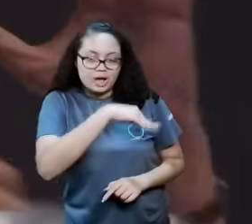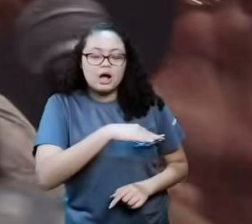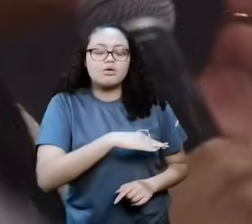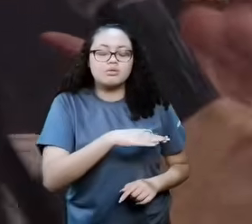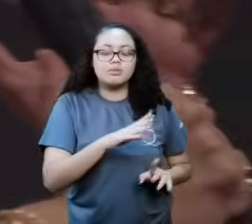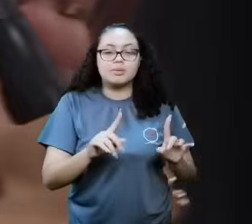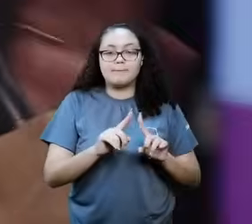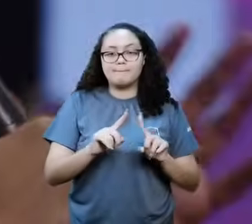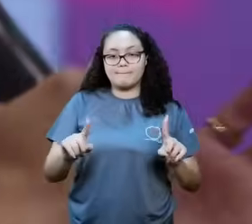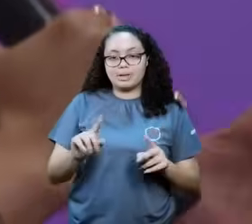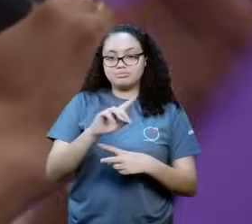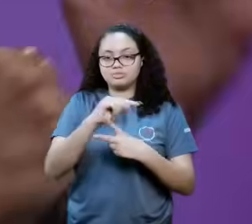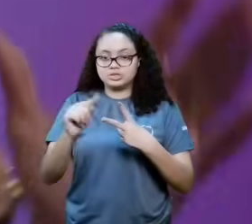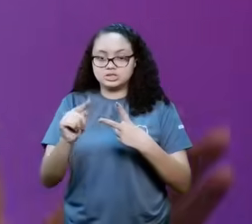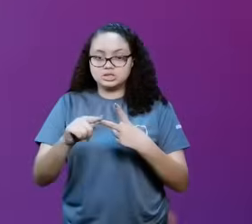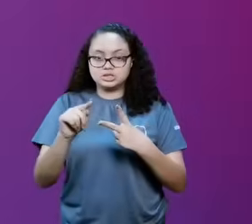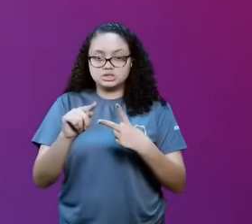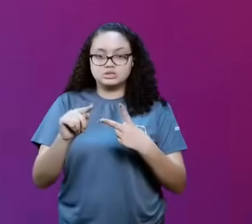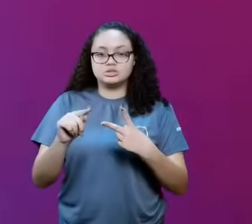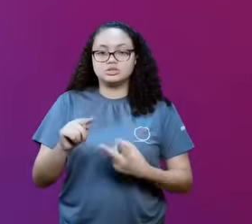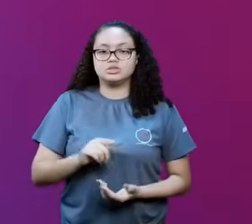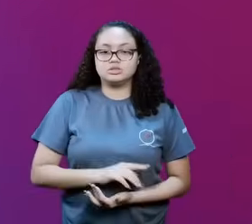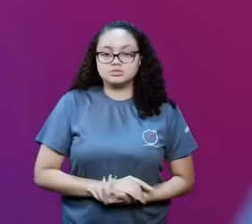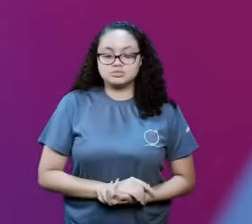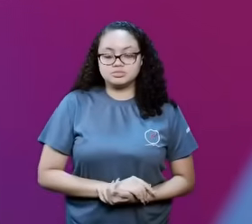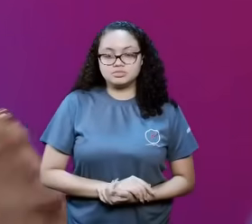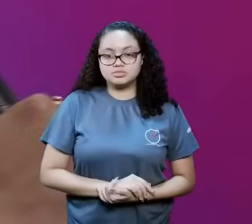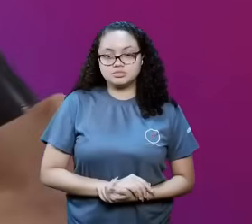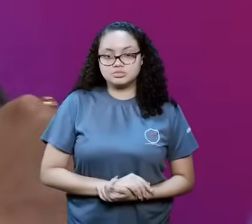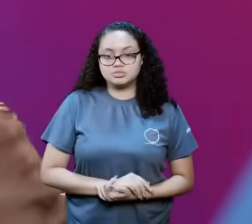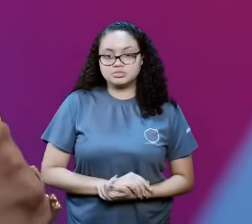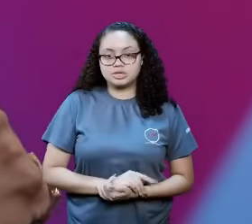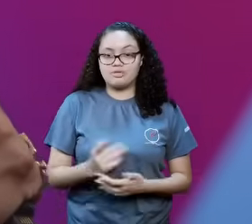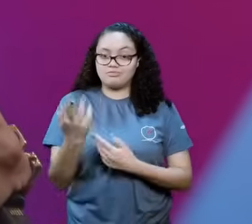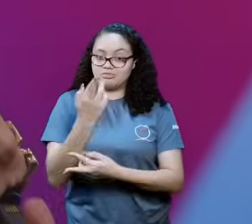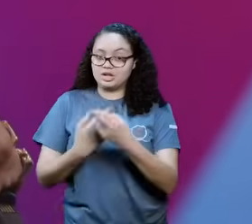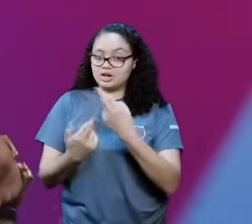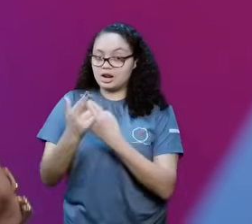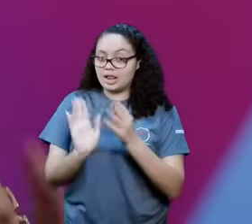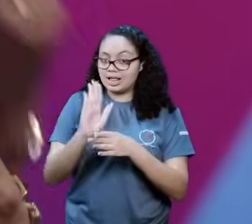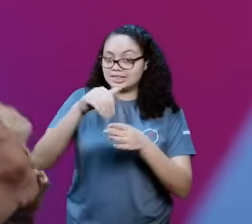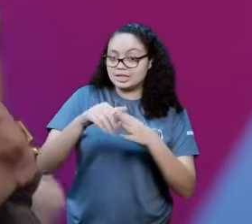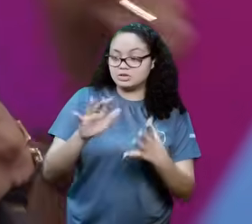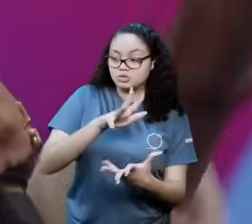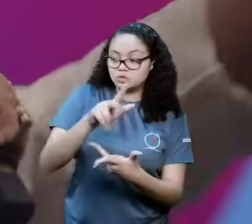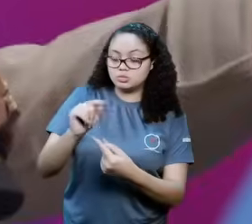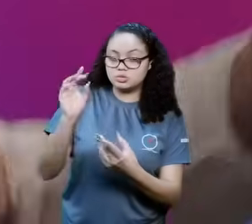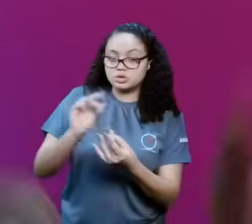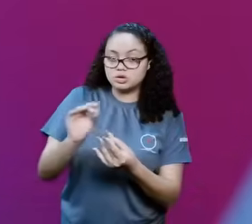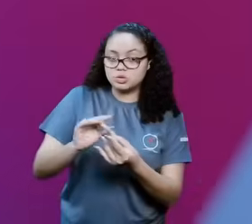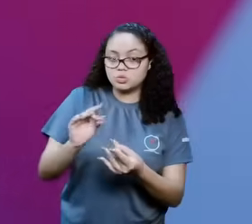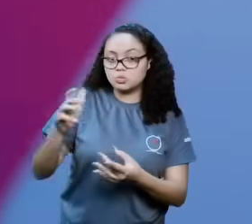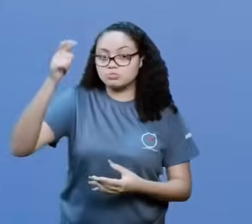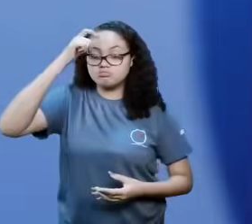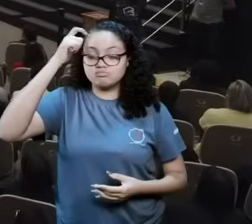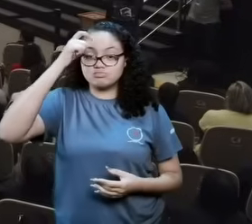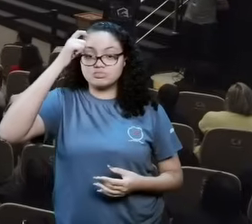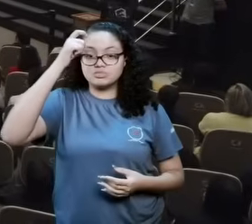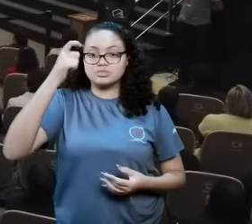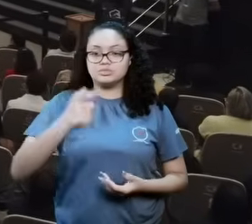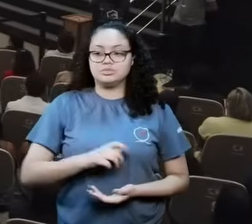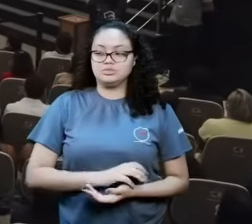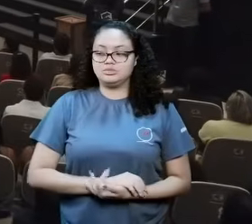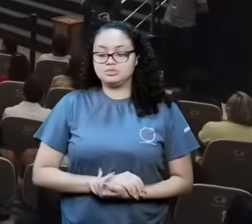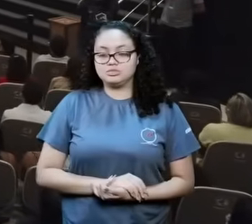isso. E aí agora vamos para o segundo ponto e eu encerro no terceiro. Ele vai se relacionar dentro do mundo espiritual com consciência racional.